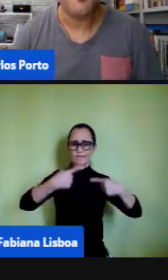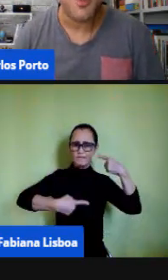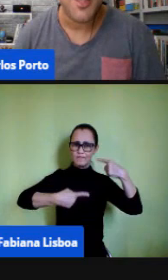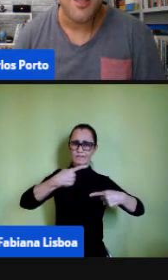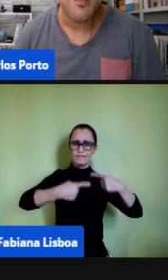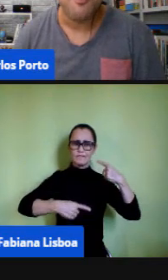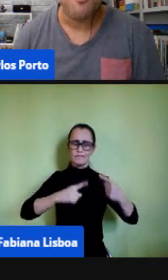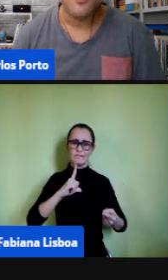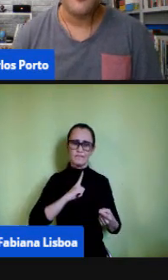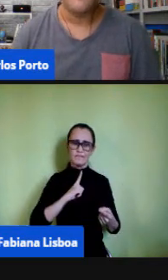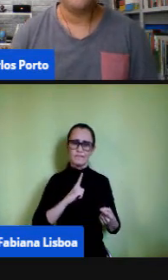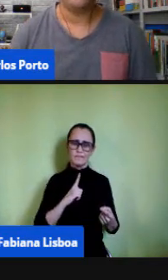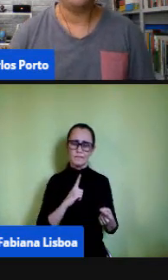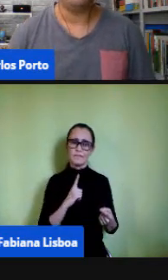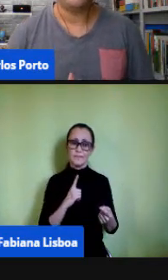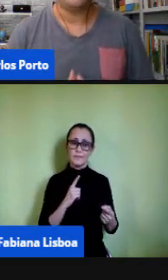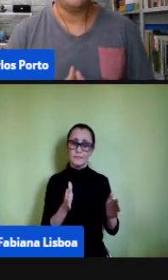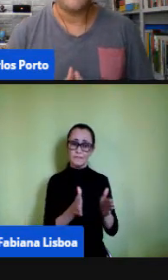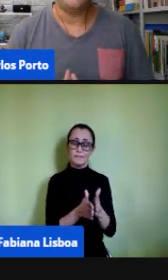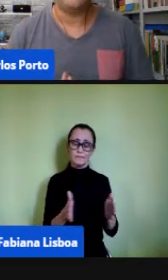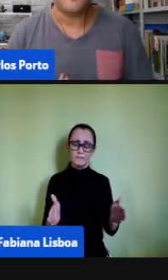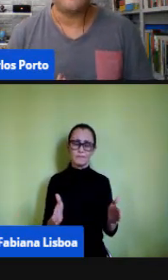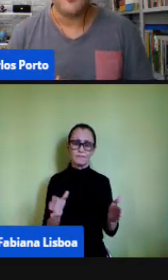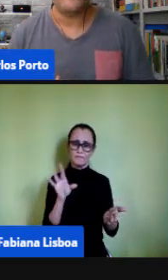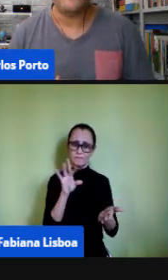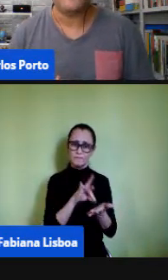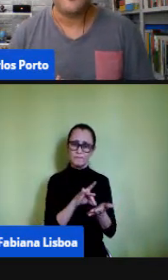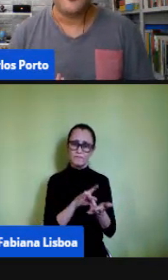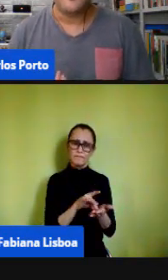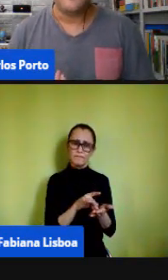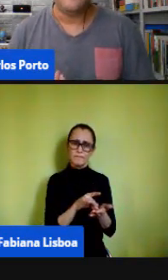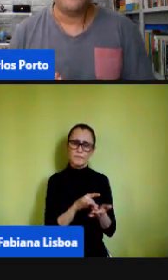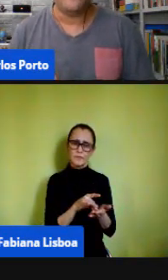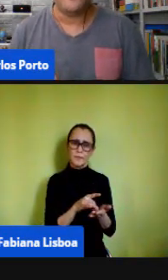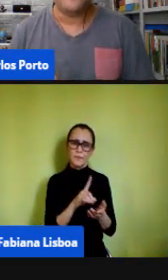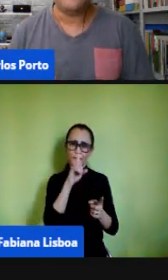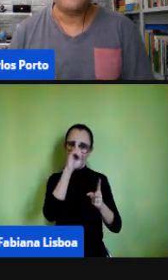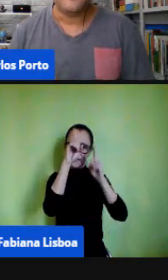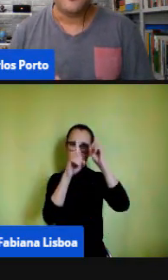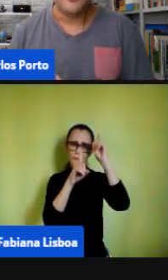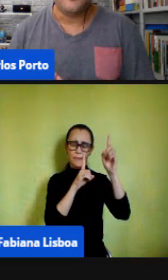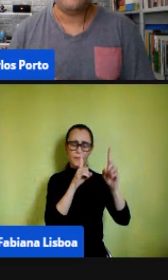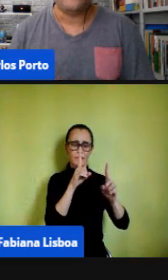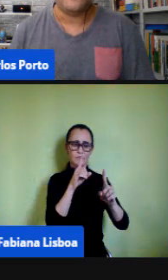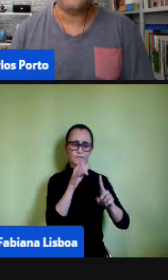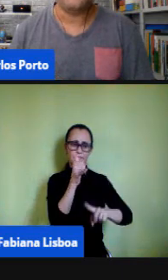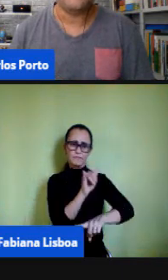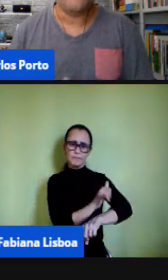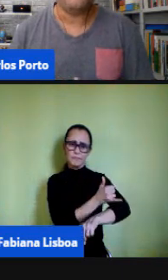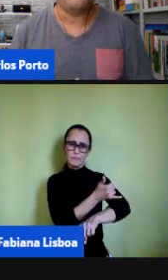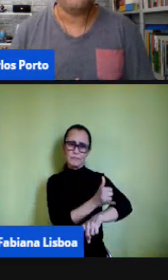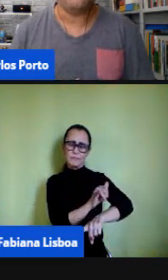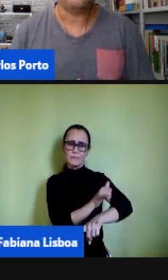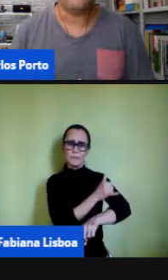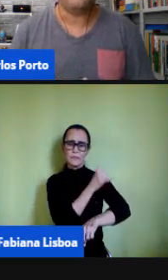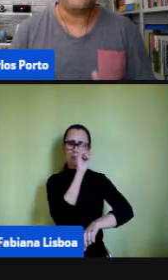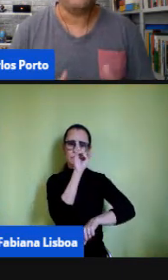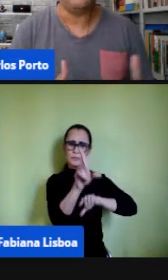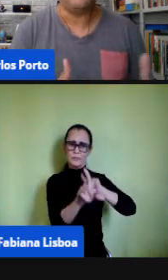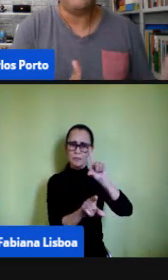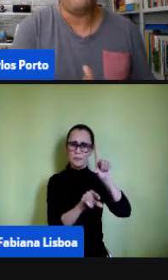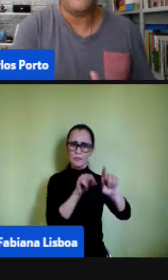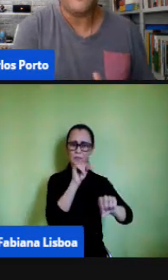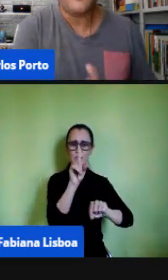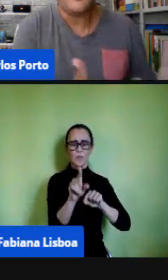no momento, não é verdade? Então, nós temos que criar estratégias, escolhas socialmente responsáveis.